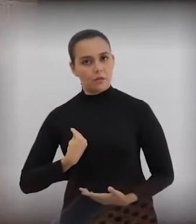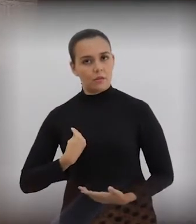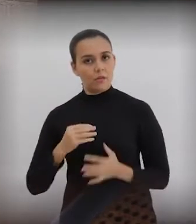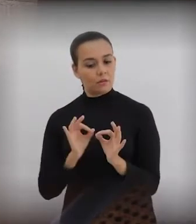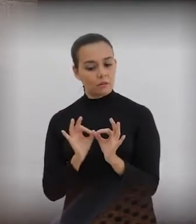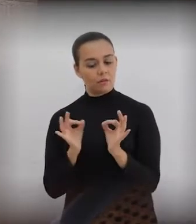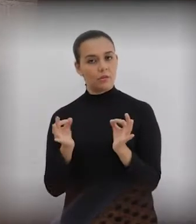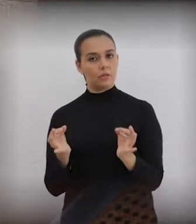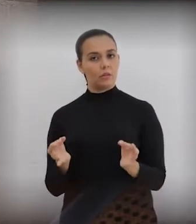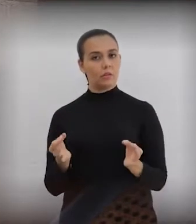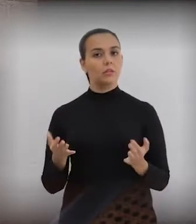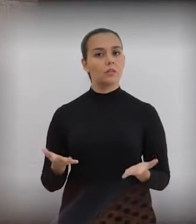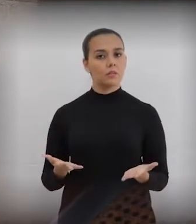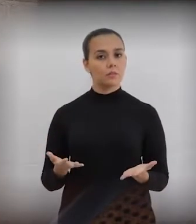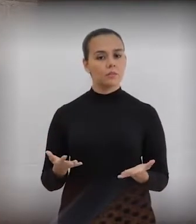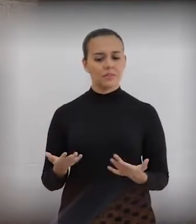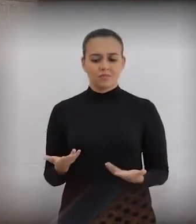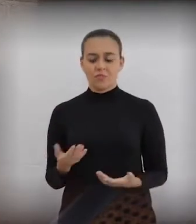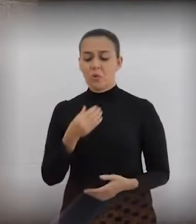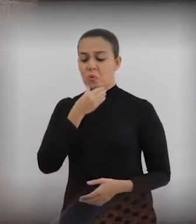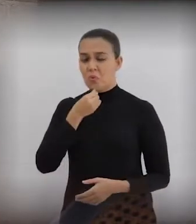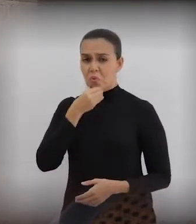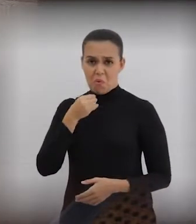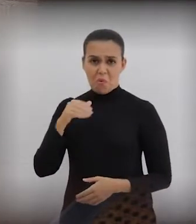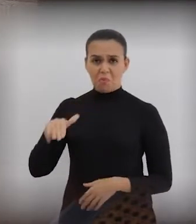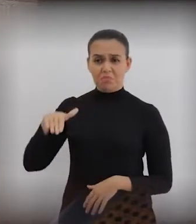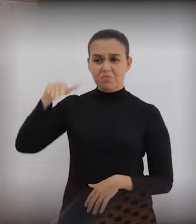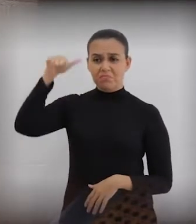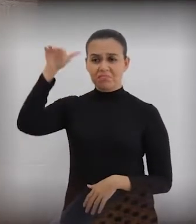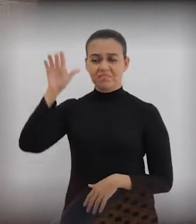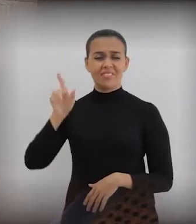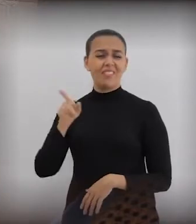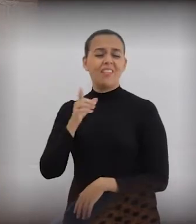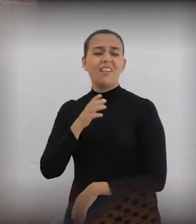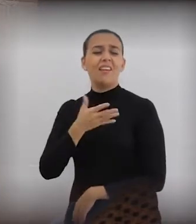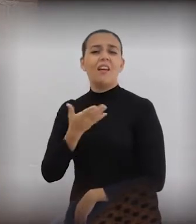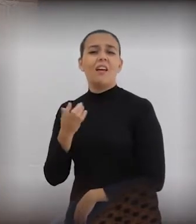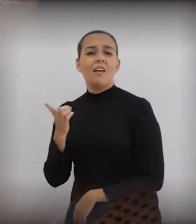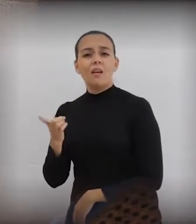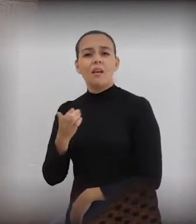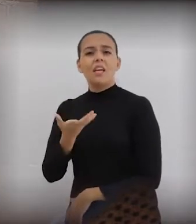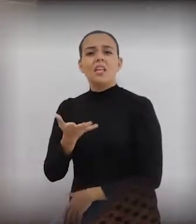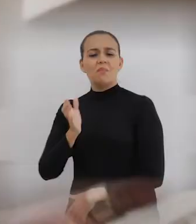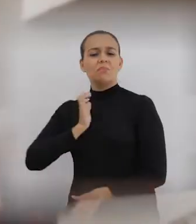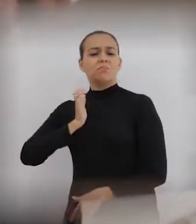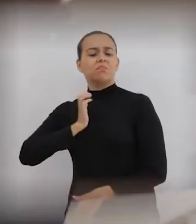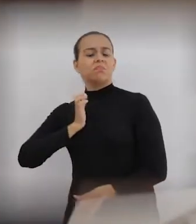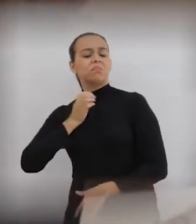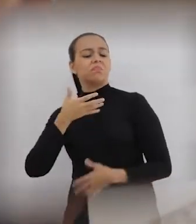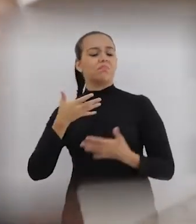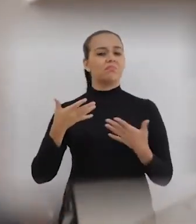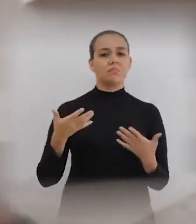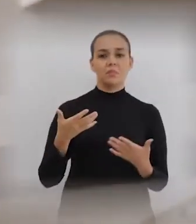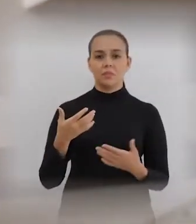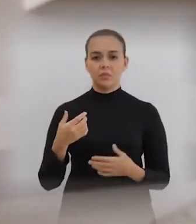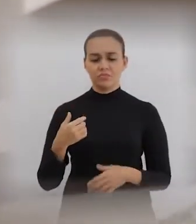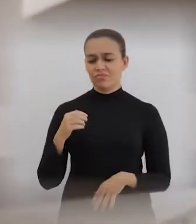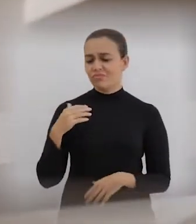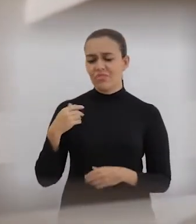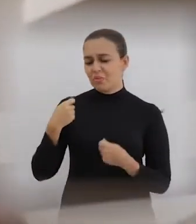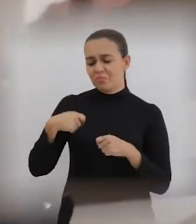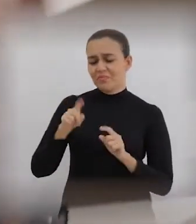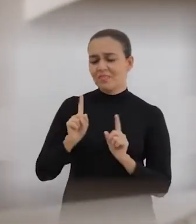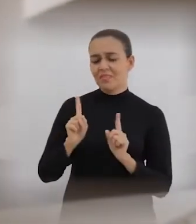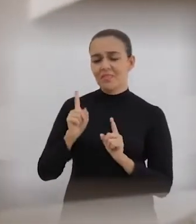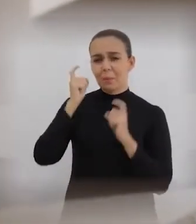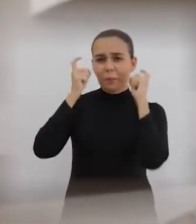Porra, eu acho legal. Né? É um cara que podia estar dando uma banana, sei lá, não está nem aí, bilhões de dólares. Era a história do próprio Mark